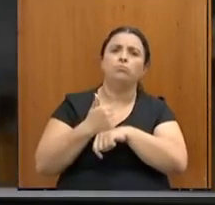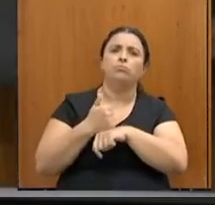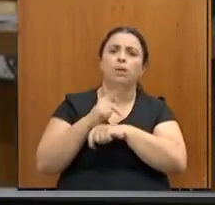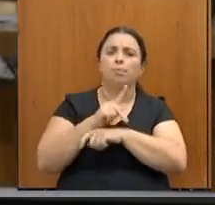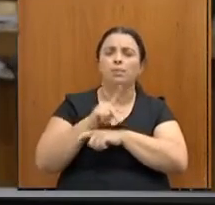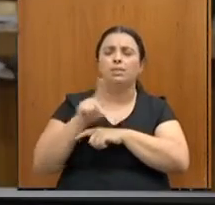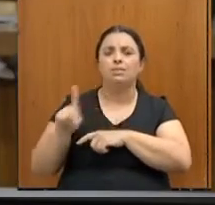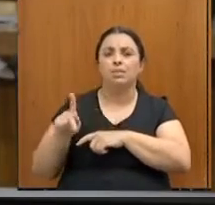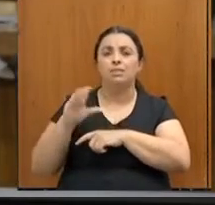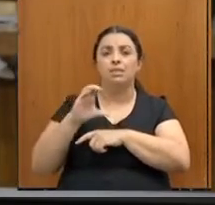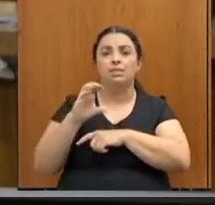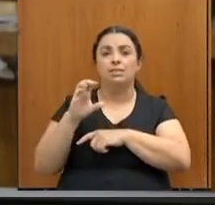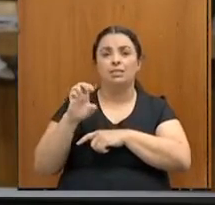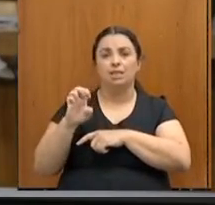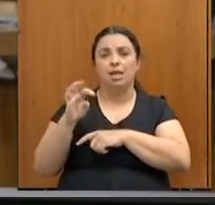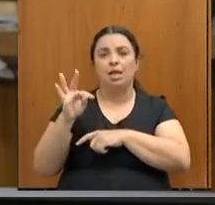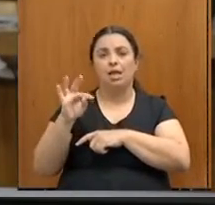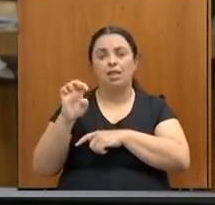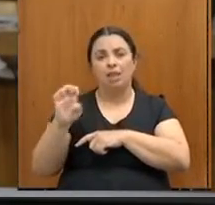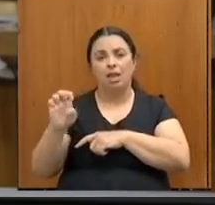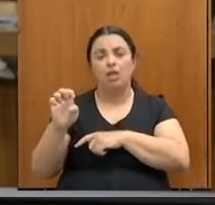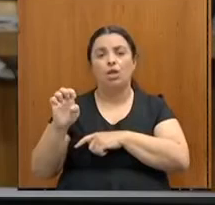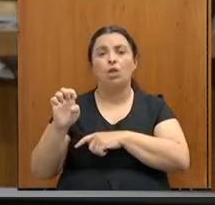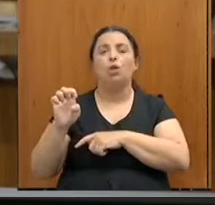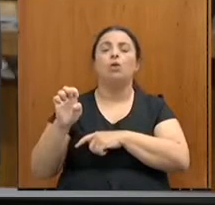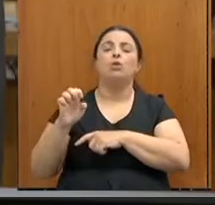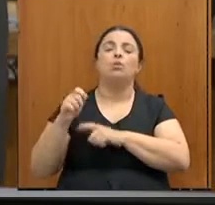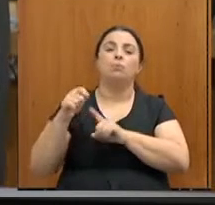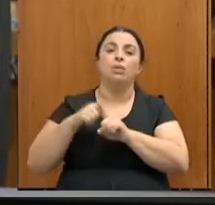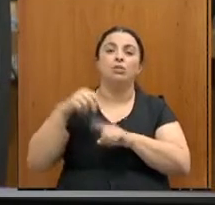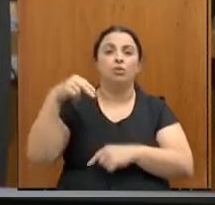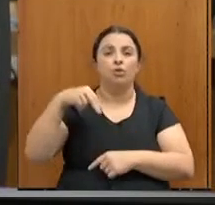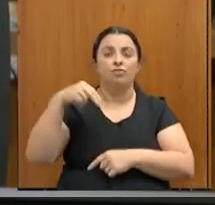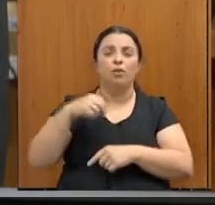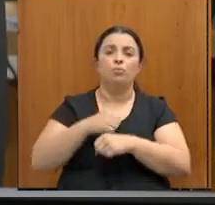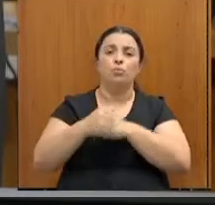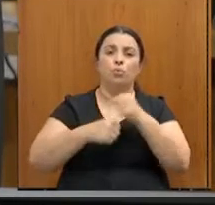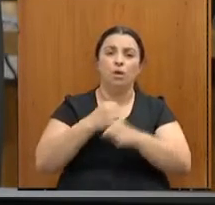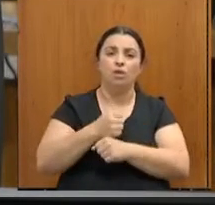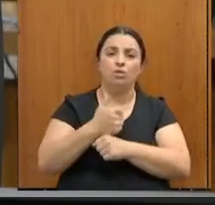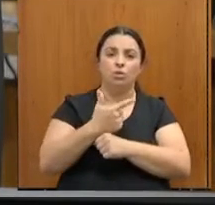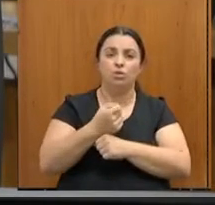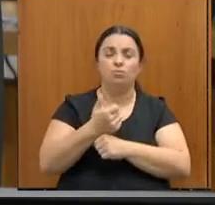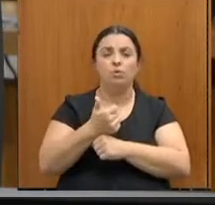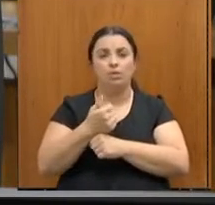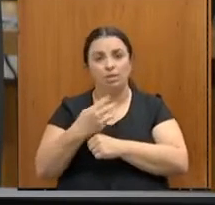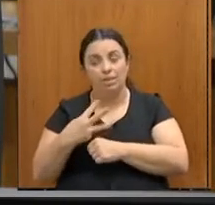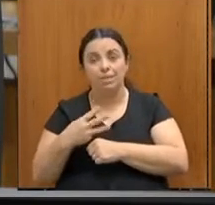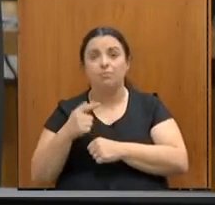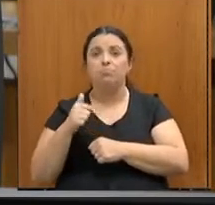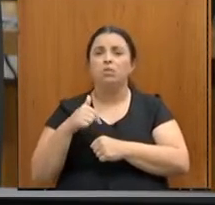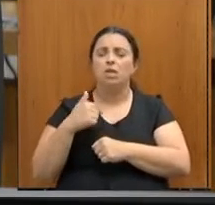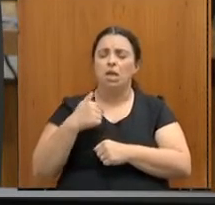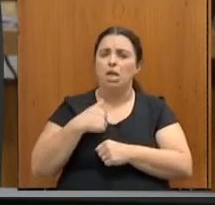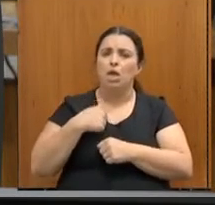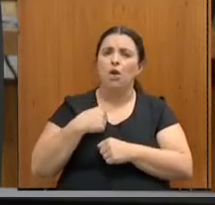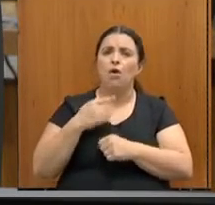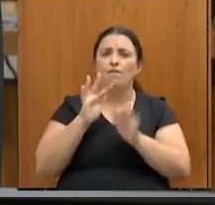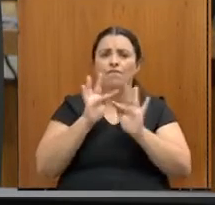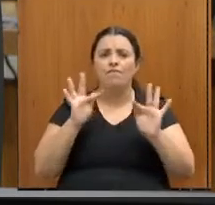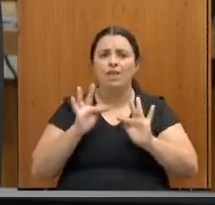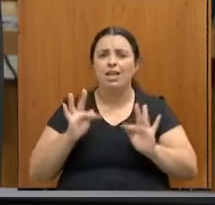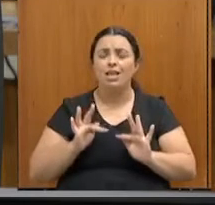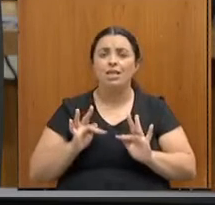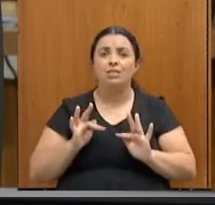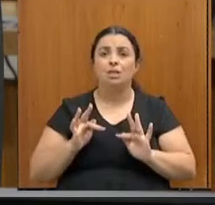Paulista em novembro de 2013 é Tenho muito orgulho dos resultados que eu pude trazer para a setep